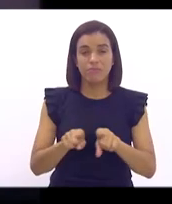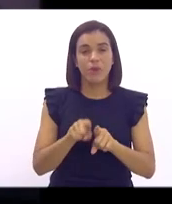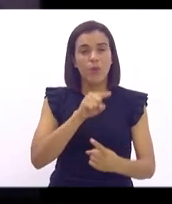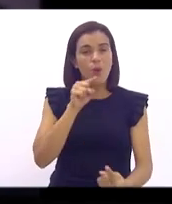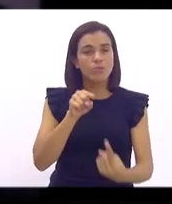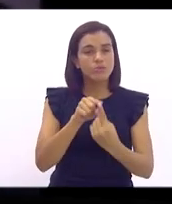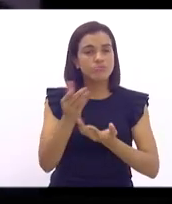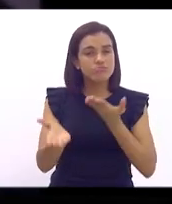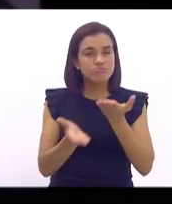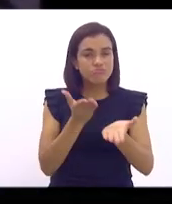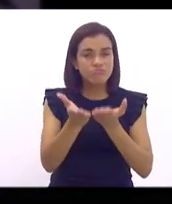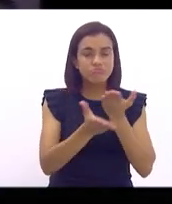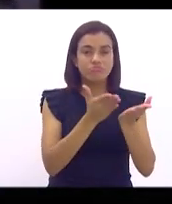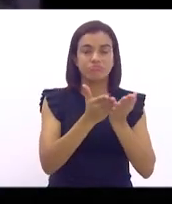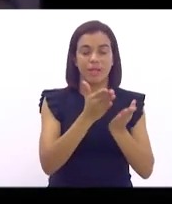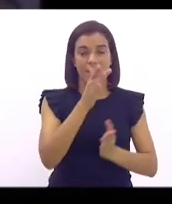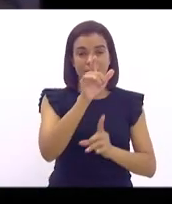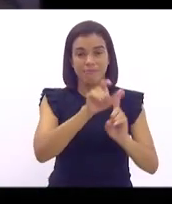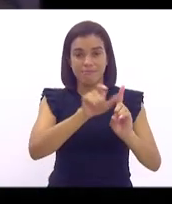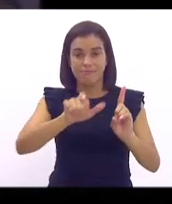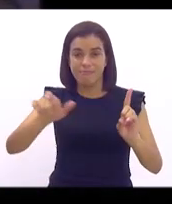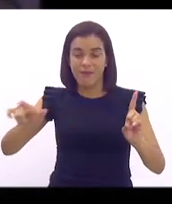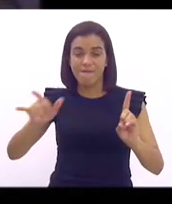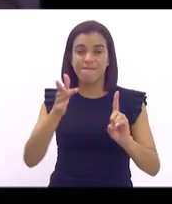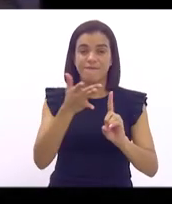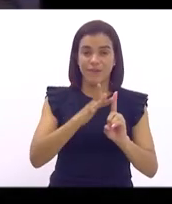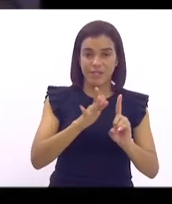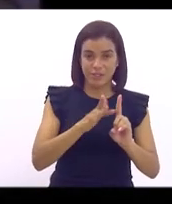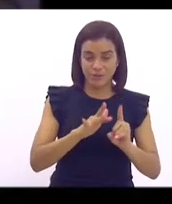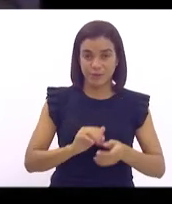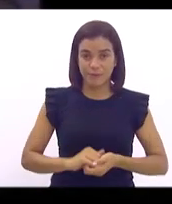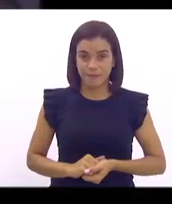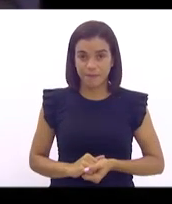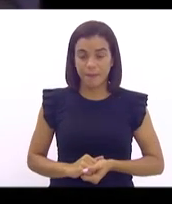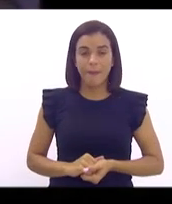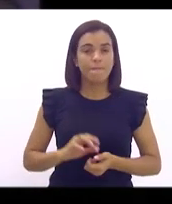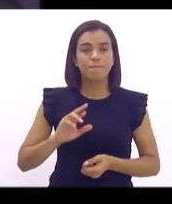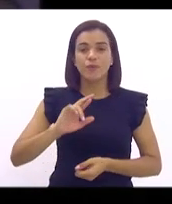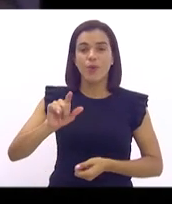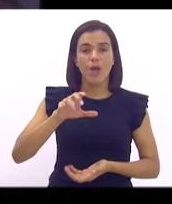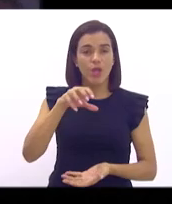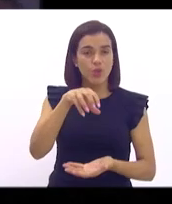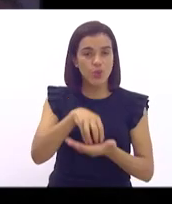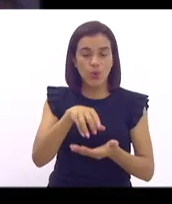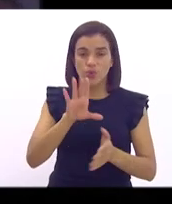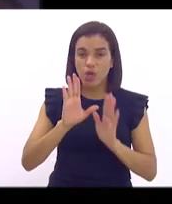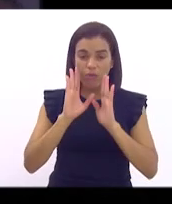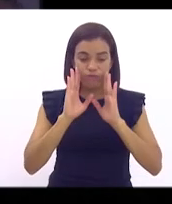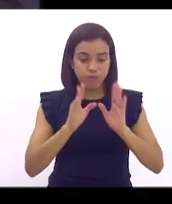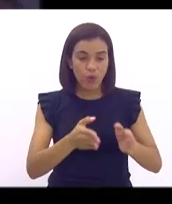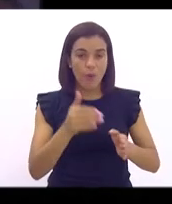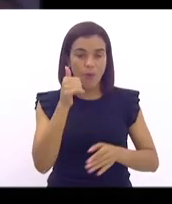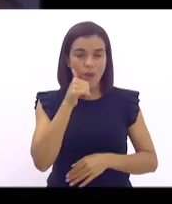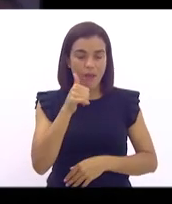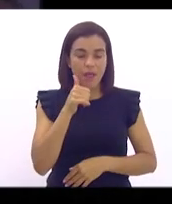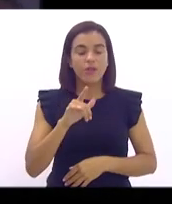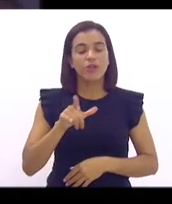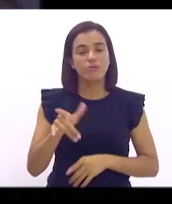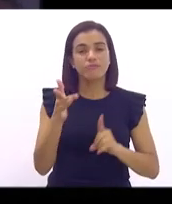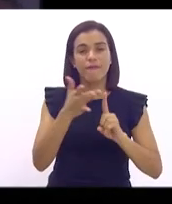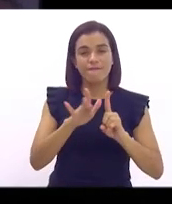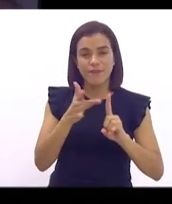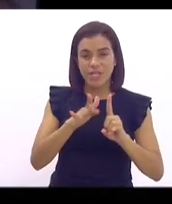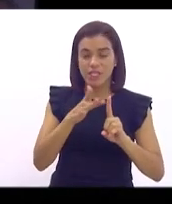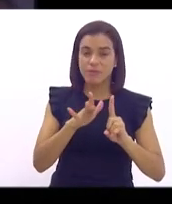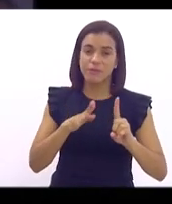de atender as vítimas diretas e indiretas de crimes. Então, não é um núcleo que atende exclusivamente mulheres, nós atendemos vítimas de crimes de